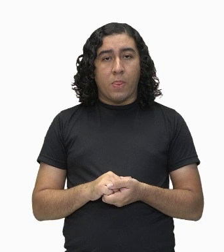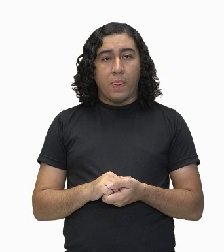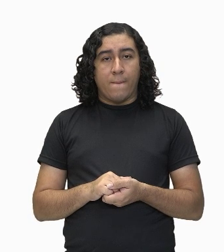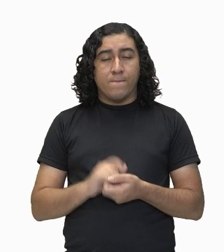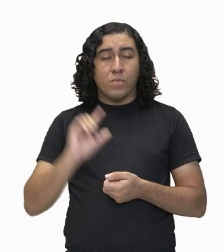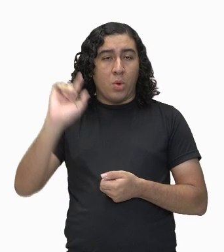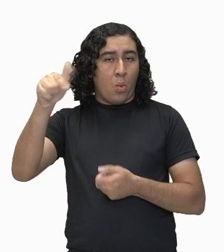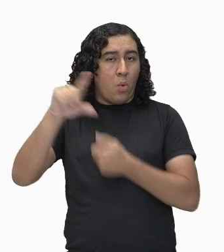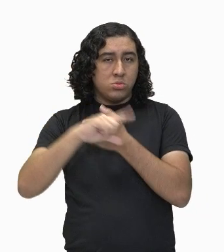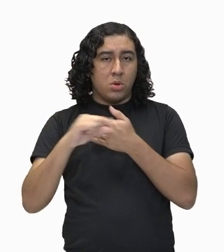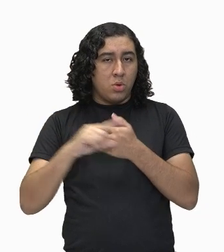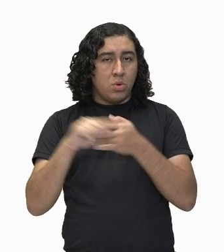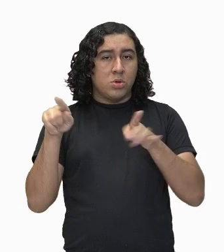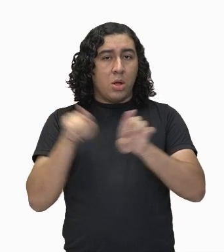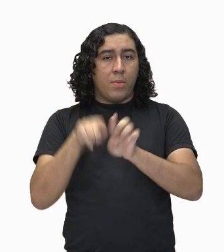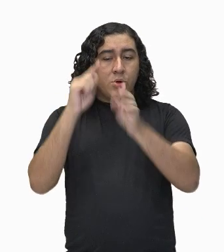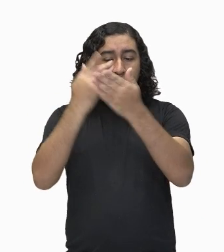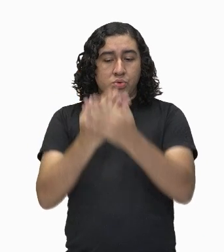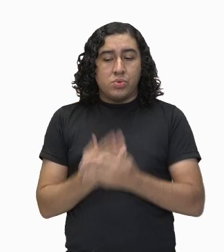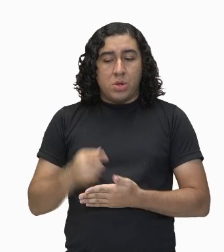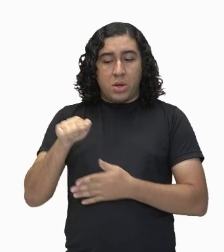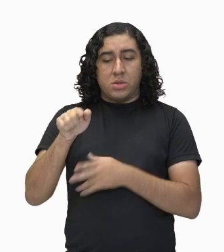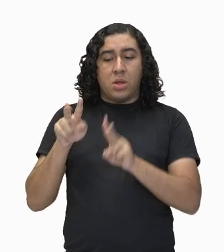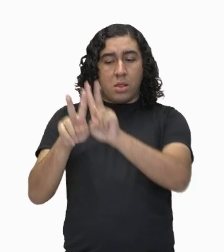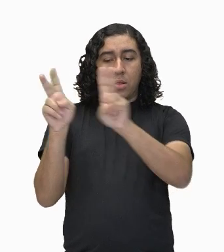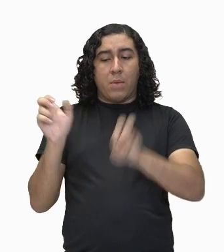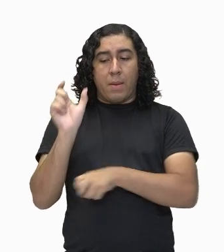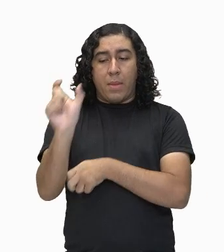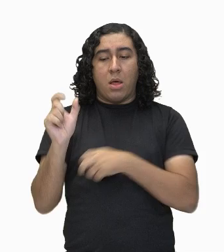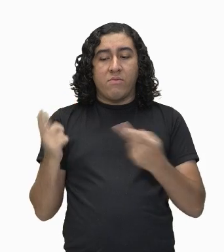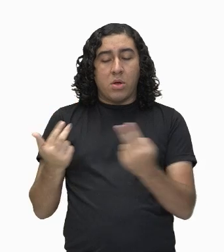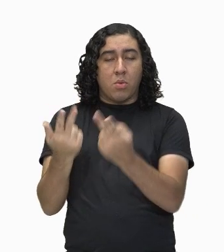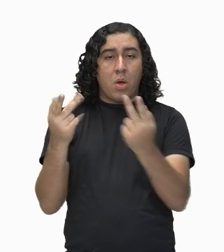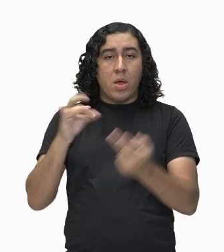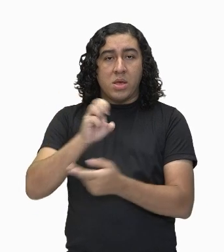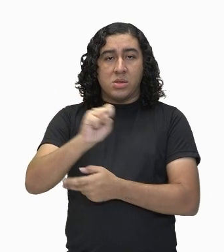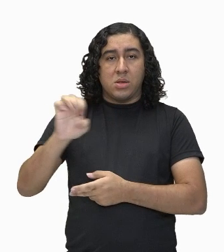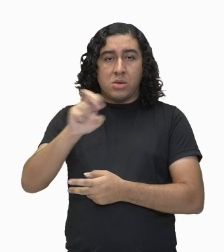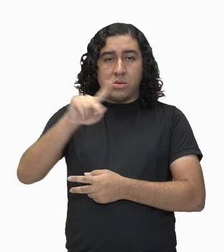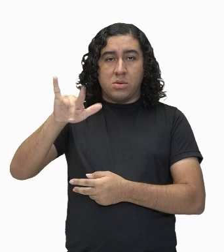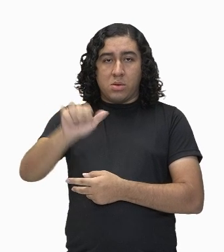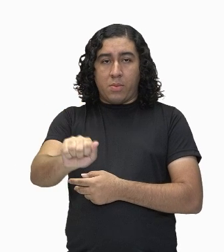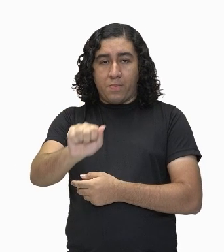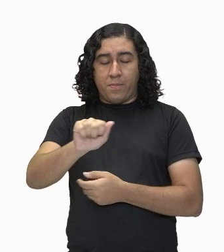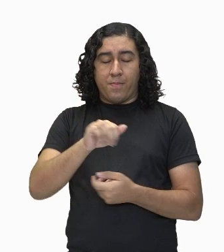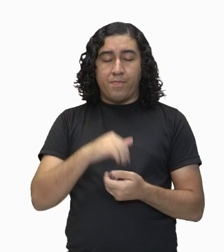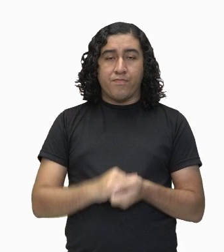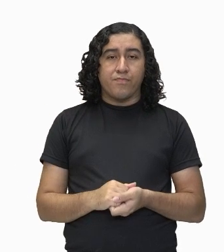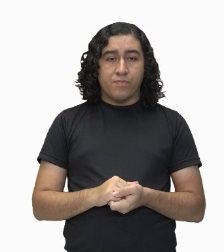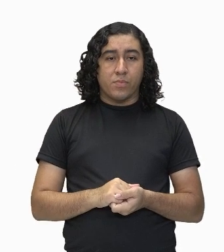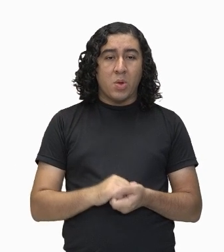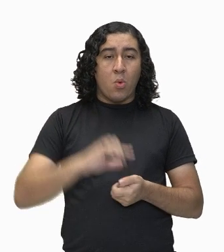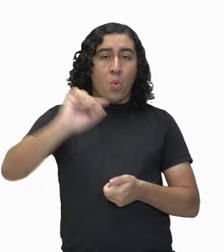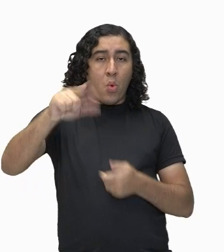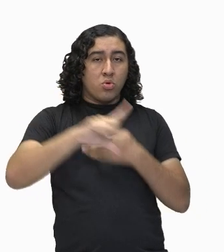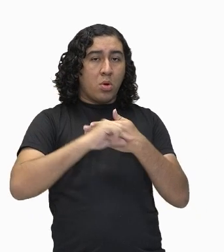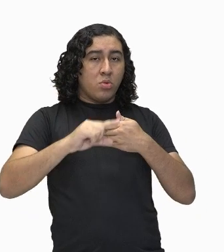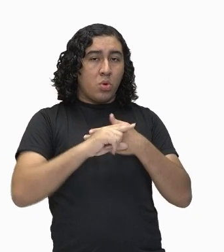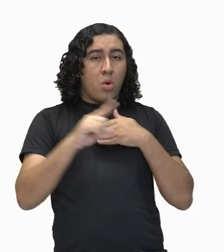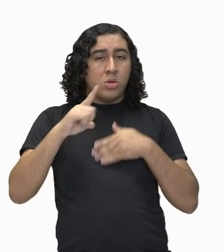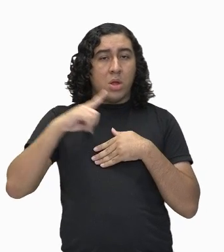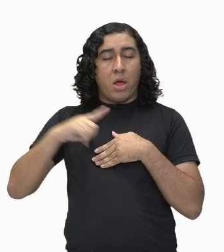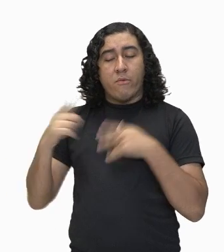vem aí falando, né, da questão das essências. Então o Husserl vai resgatar, né, essa